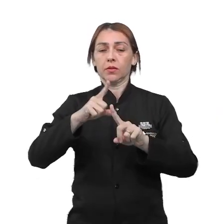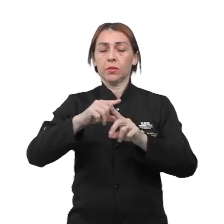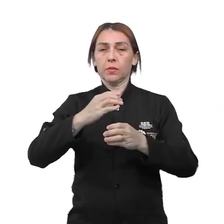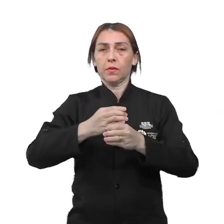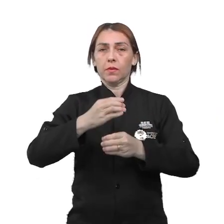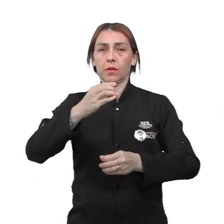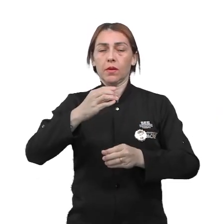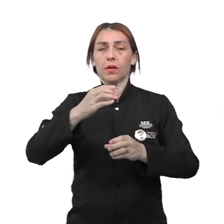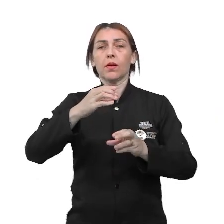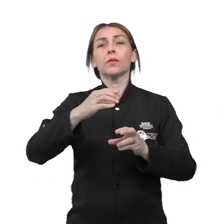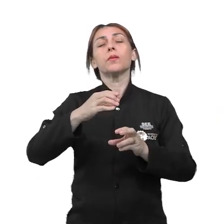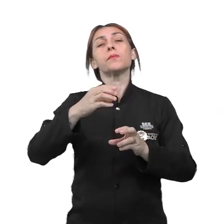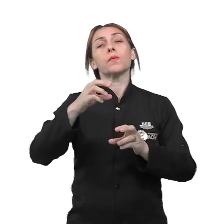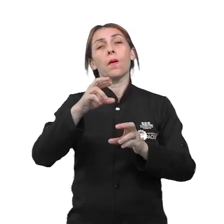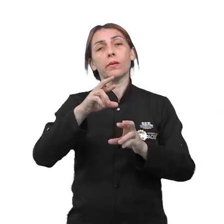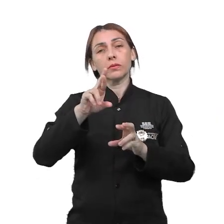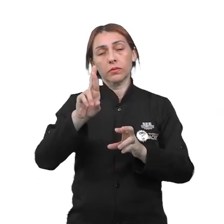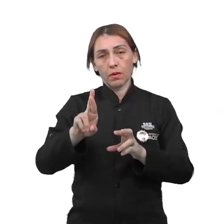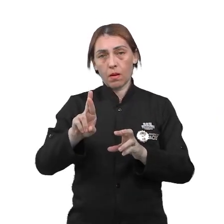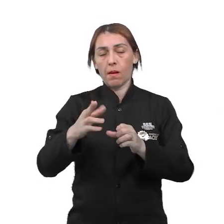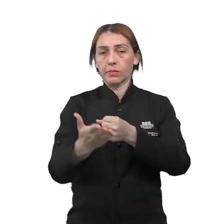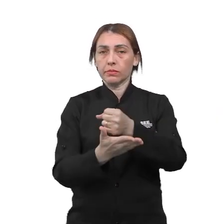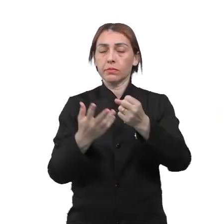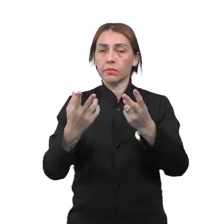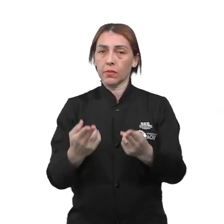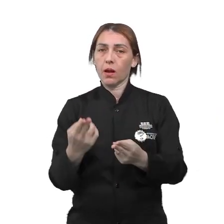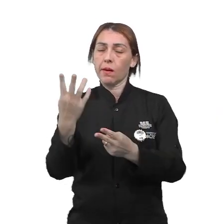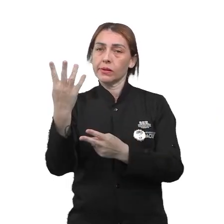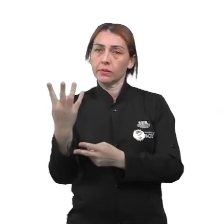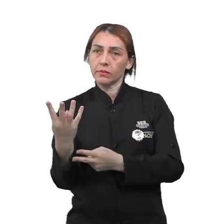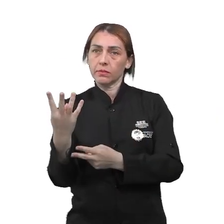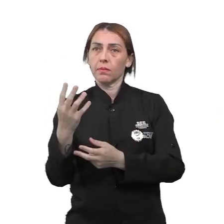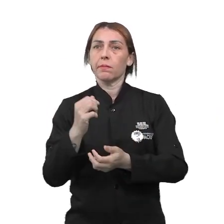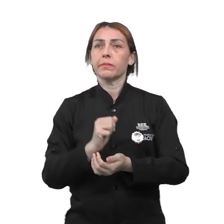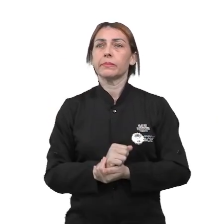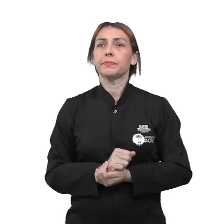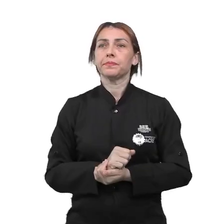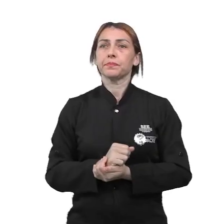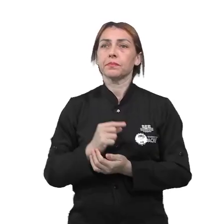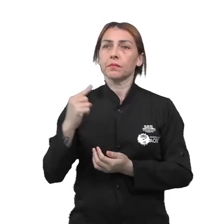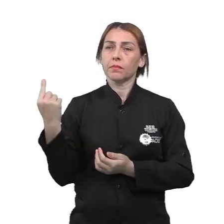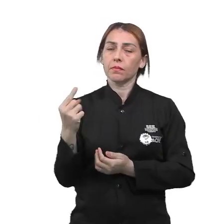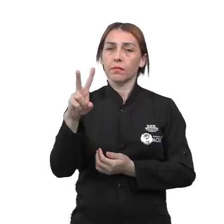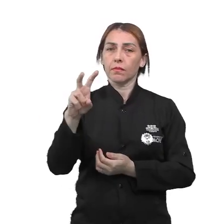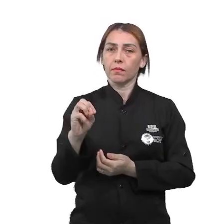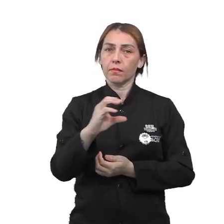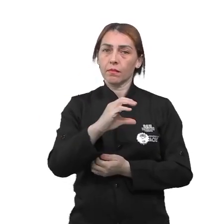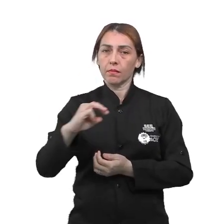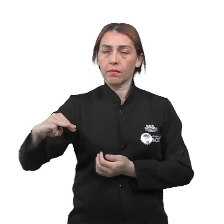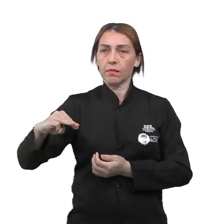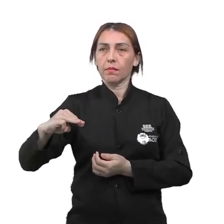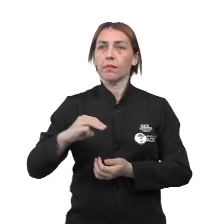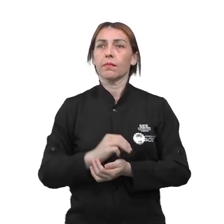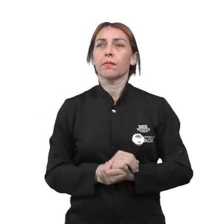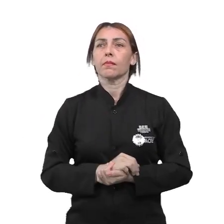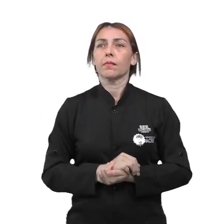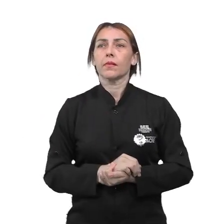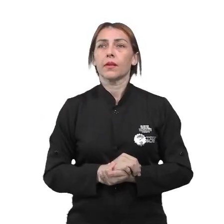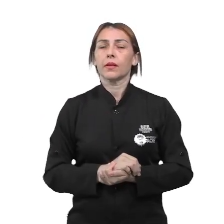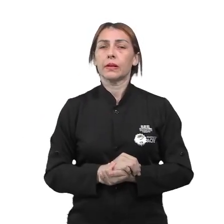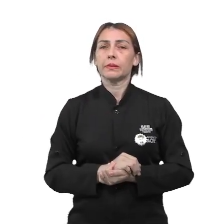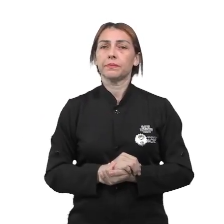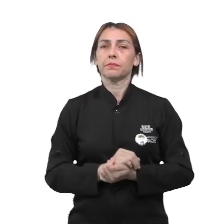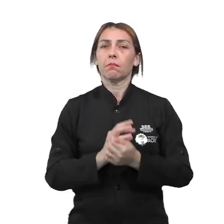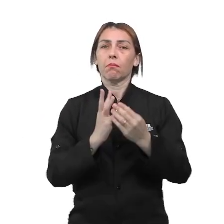raio da base igual a 4. Então eu tenho um formato cilindro, tenho um raio igual a 4 e uma altura de 50 centímetros. Ela